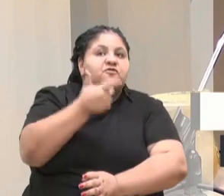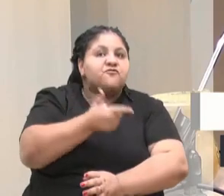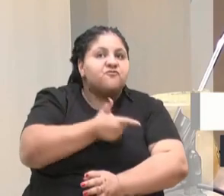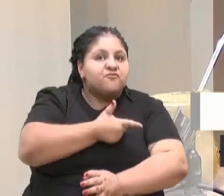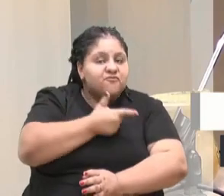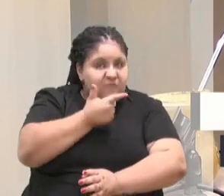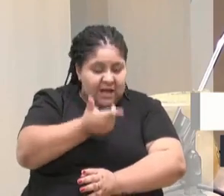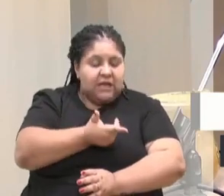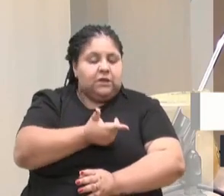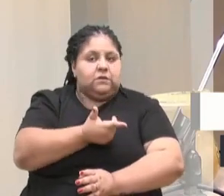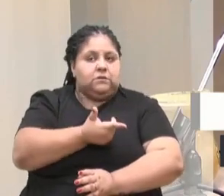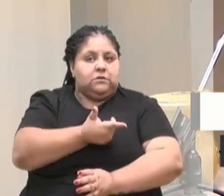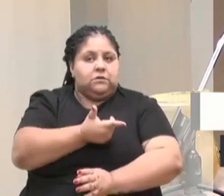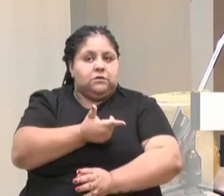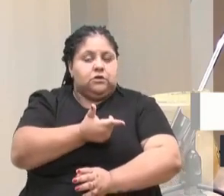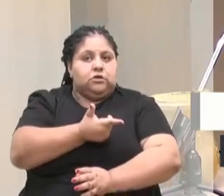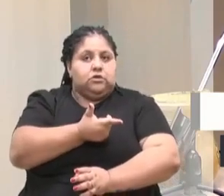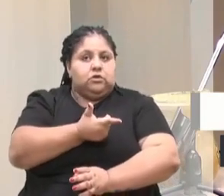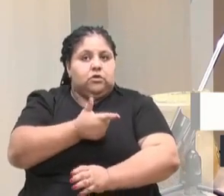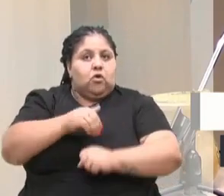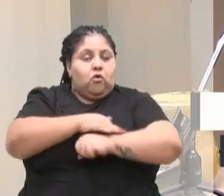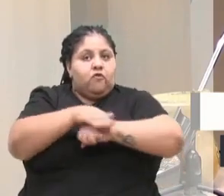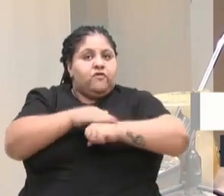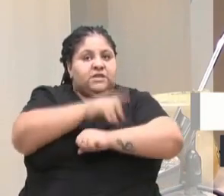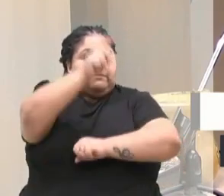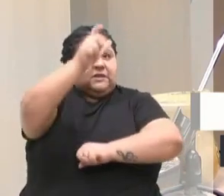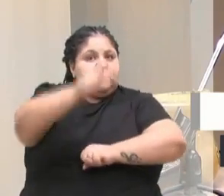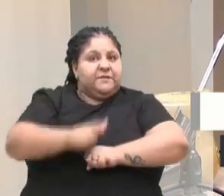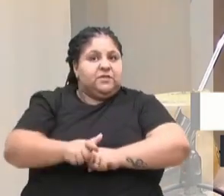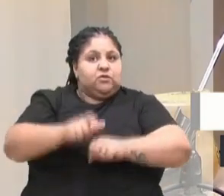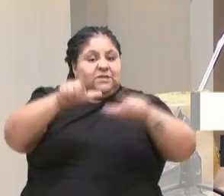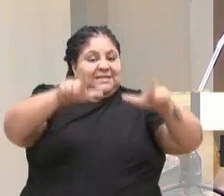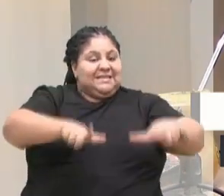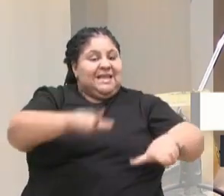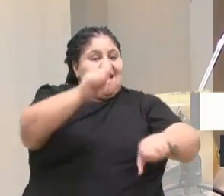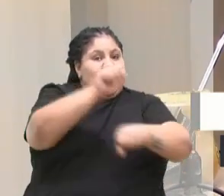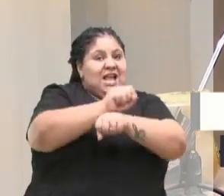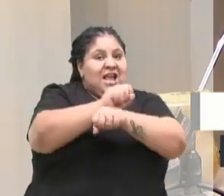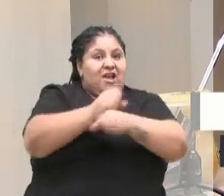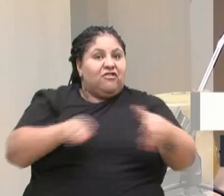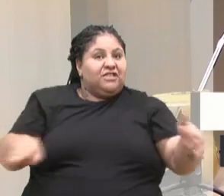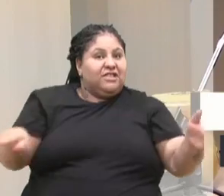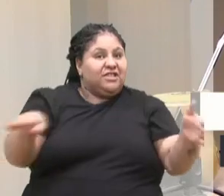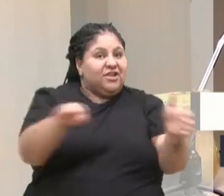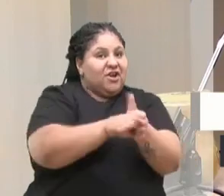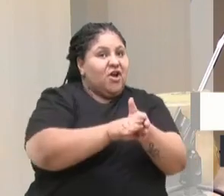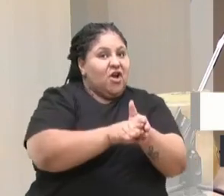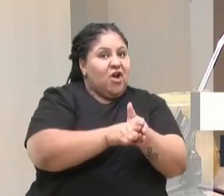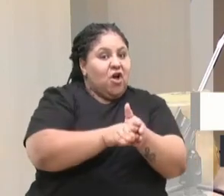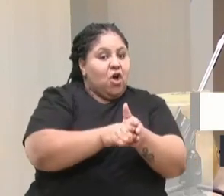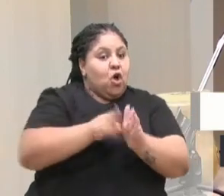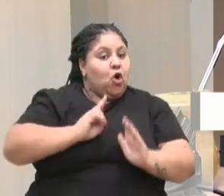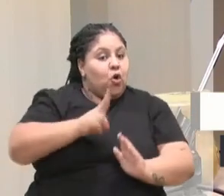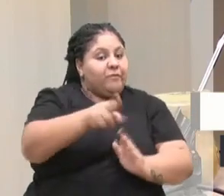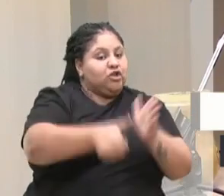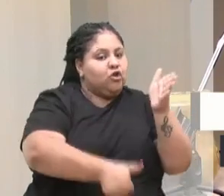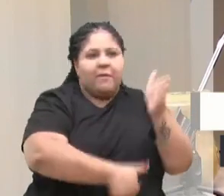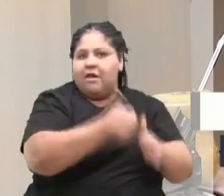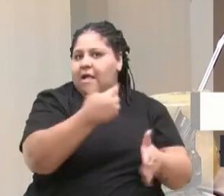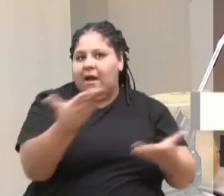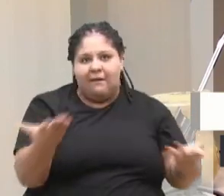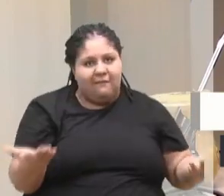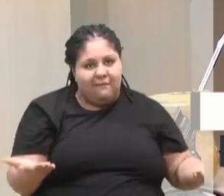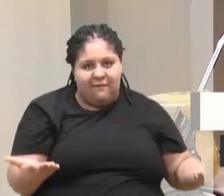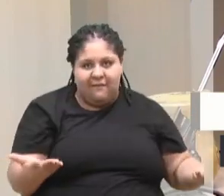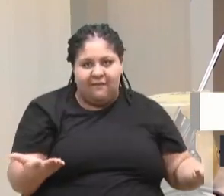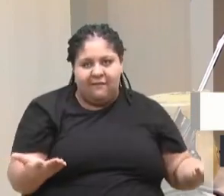pessoal que estava lá na sala de espera e eles relataram. Foram vocês chegar, o troço começou a andar. É impressionante,